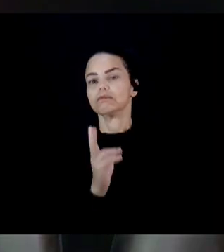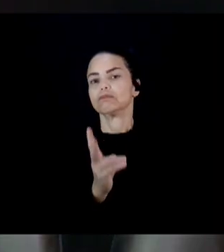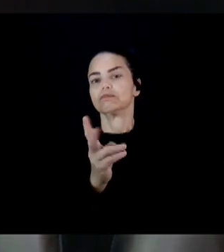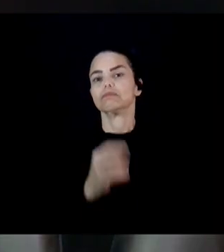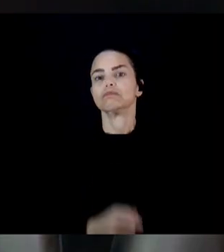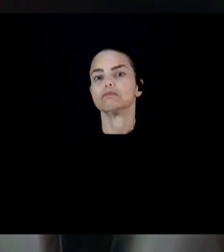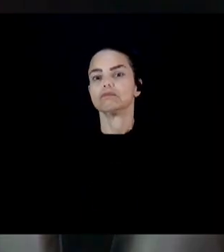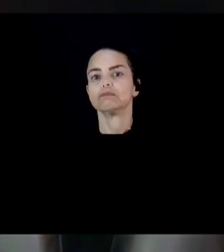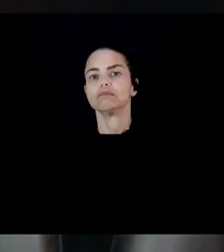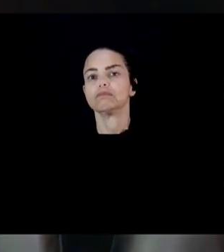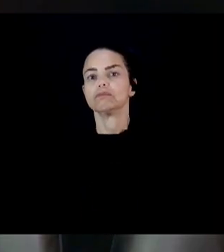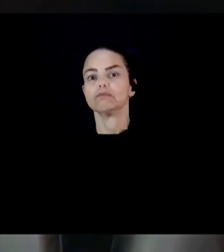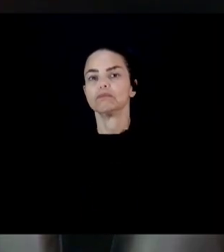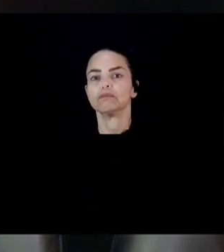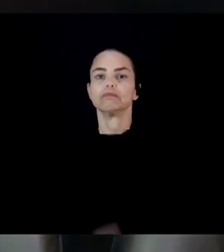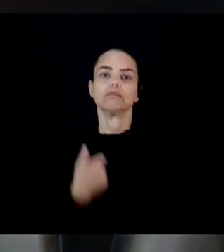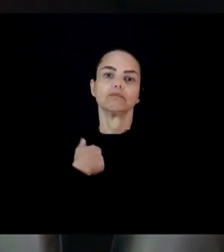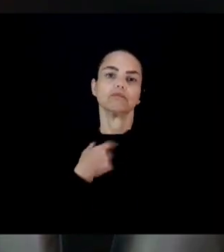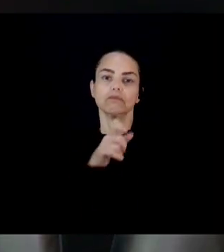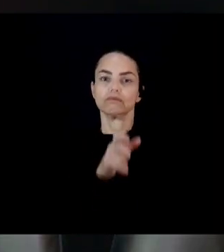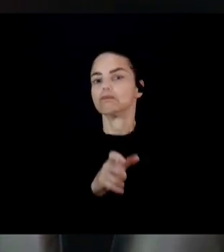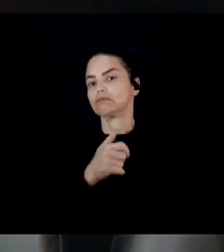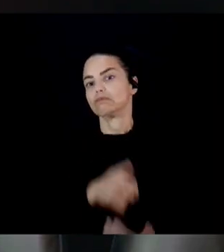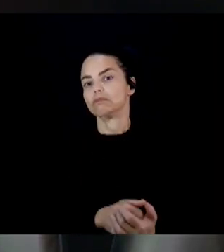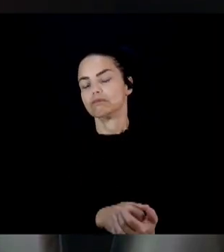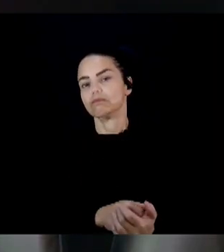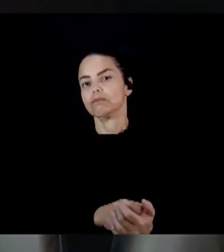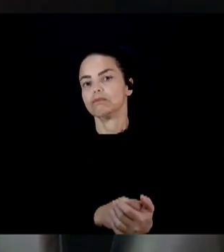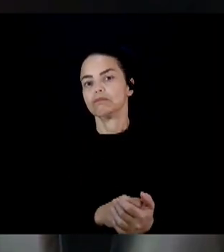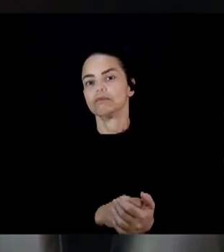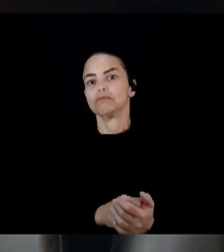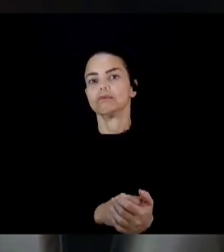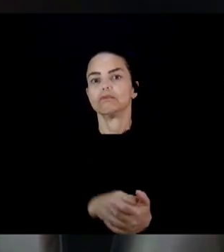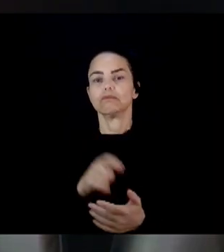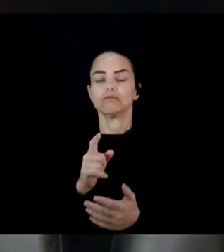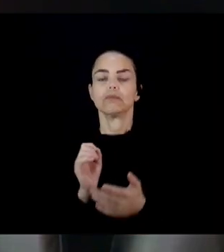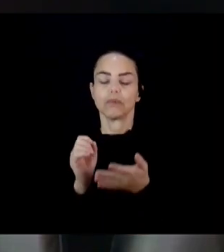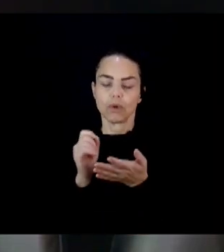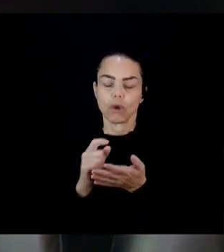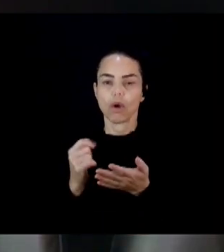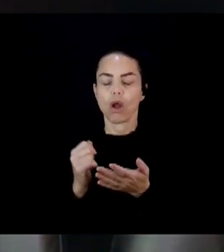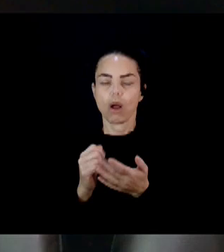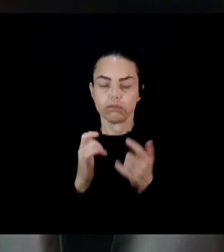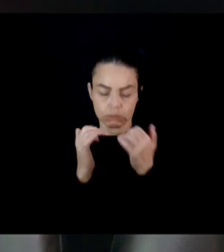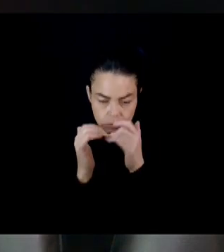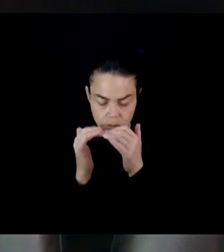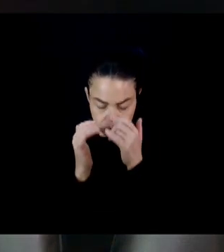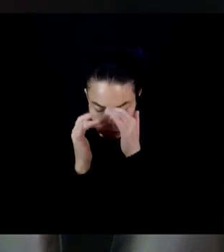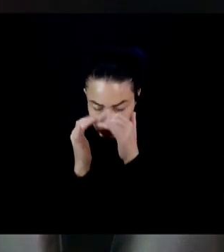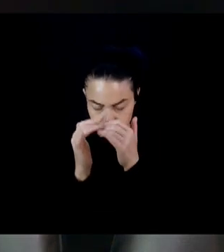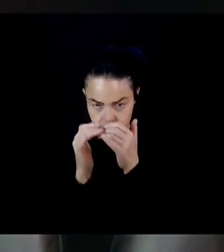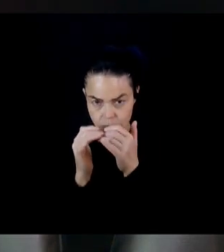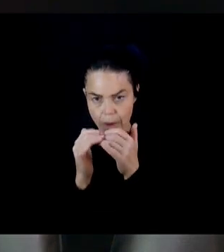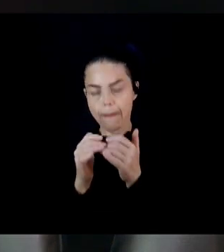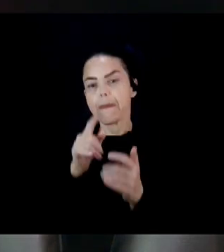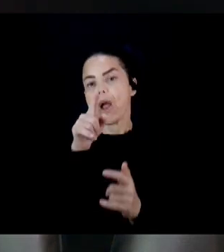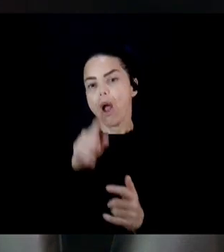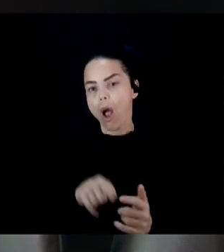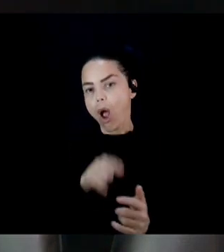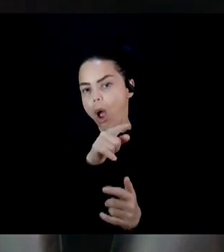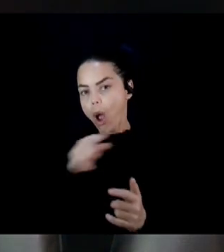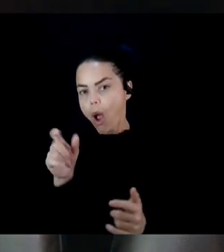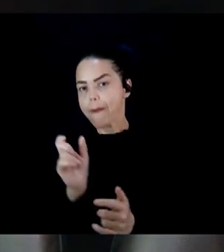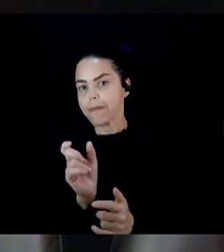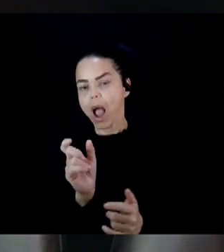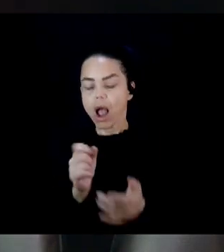nem dizia, a pessoa tem que fazer a palavra cruzada para estimular o cérebro. Sim. E isso não vira algo